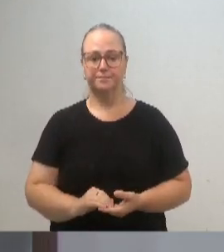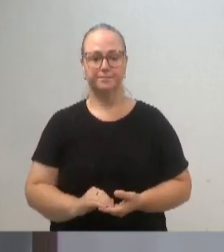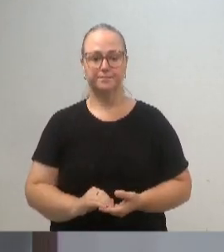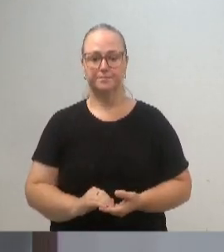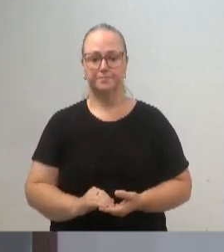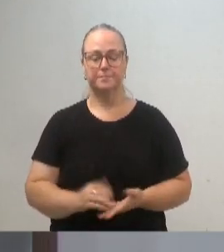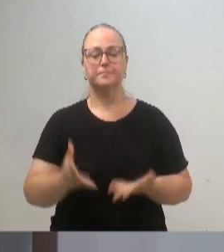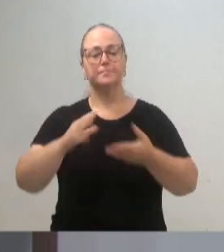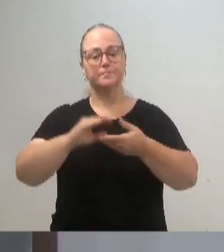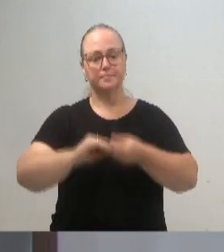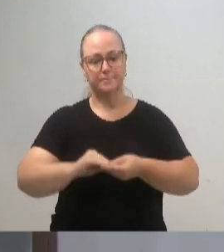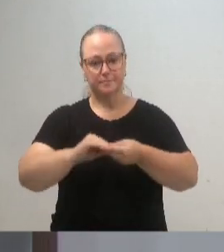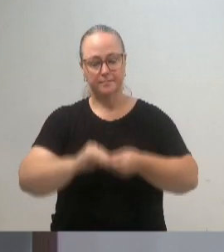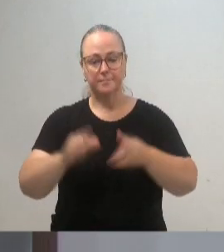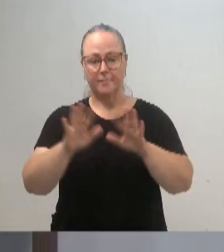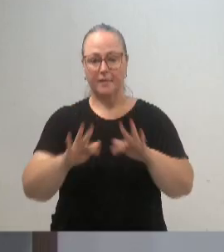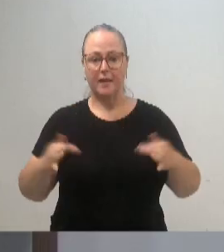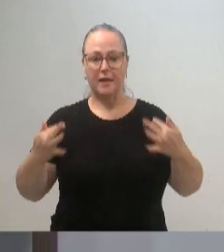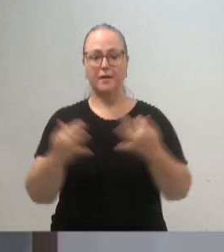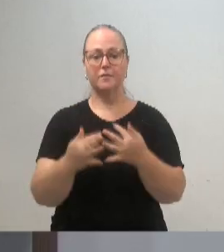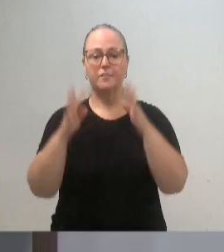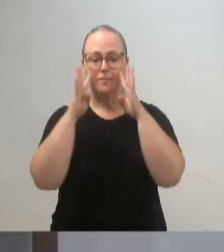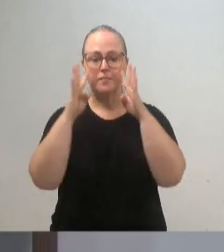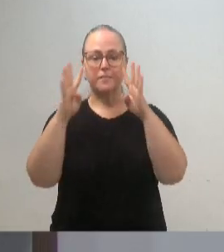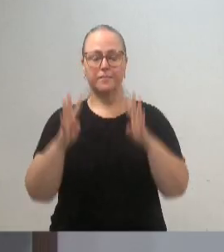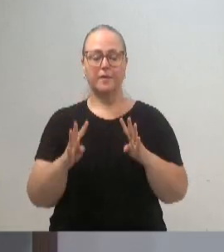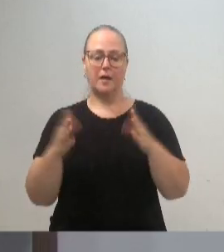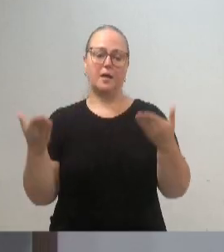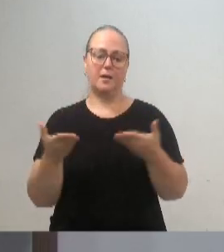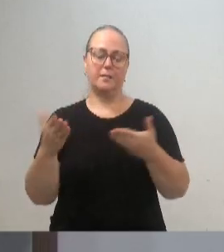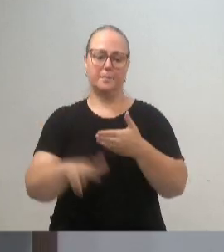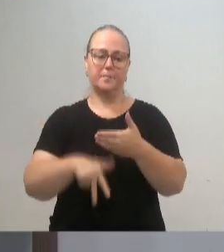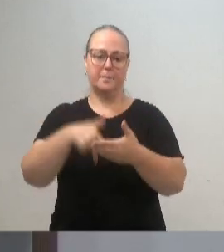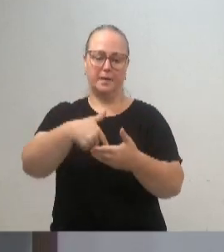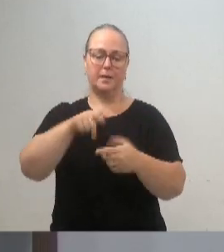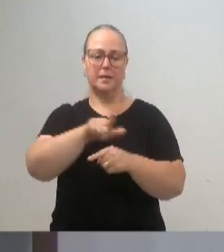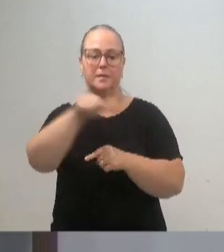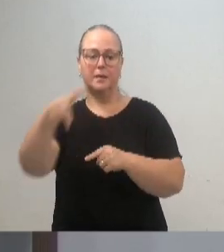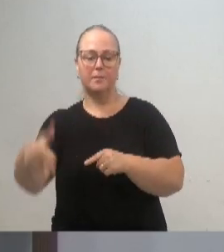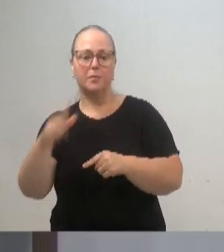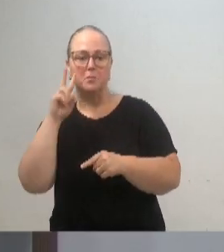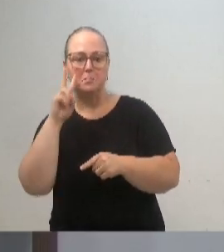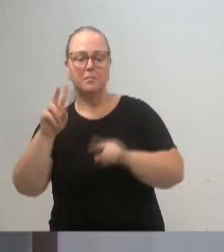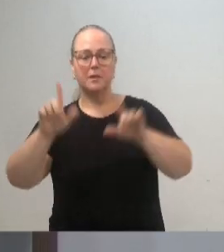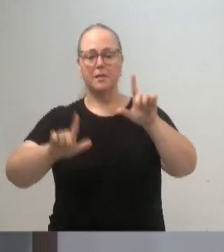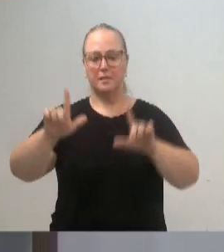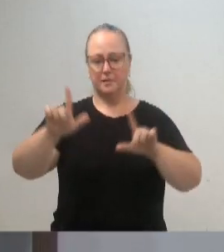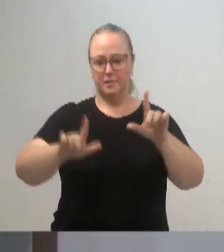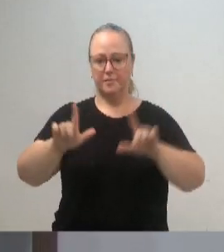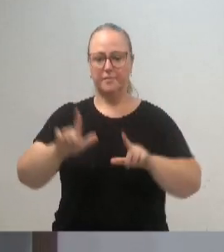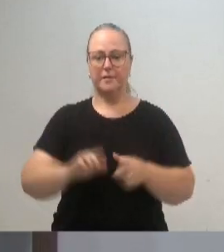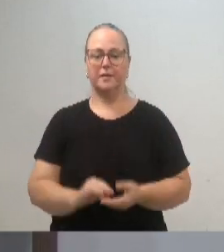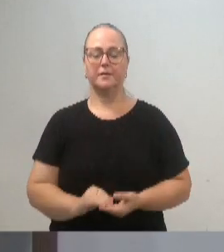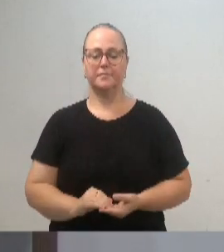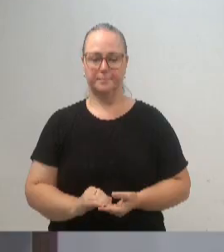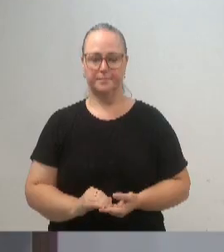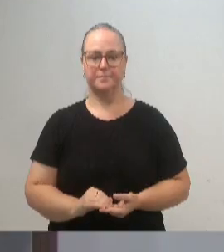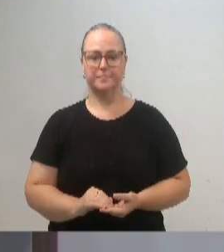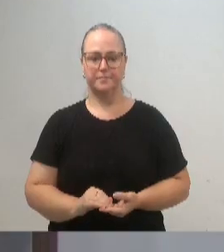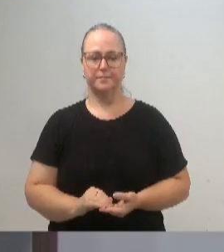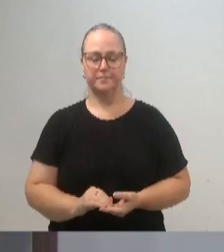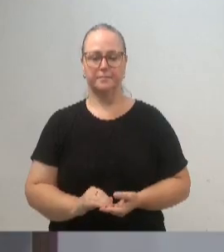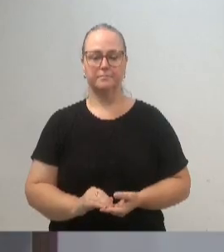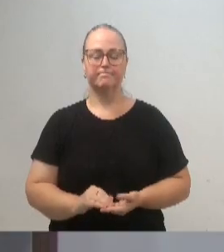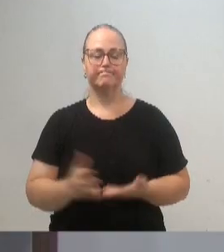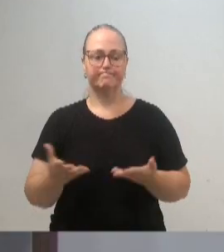cumprimentar as famílias que vão assistir essa nossa tribuna livre depois pela TVE. Antes de começar a fazer o meu pedido